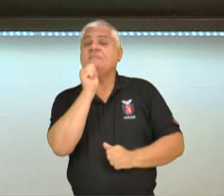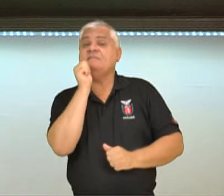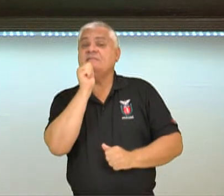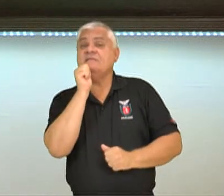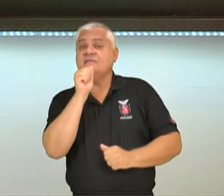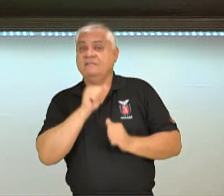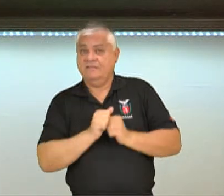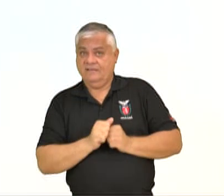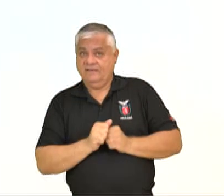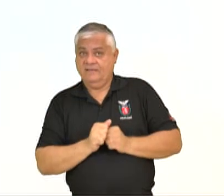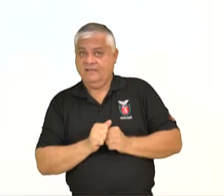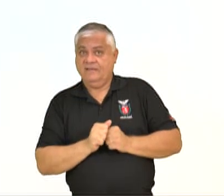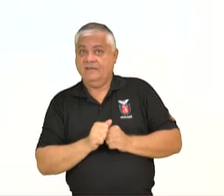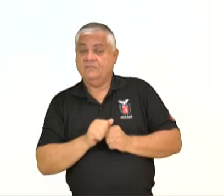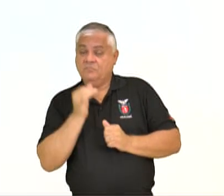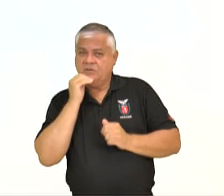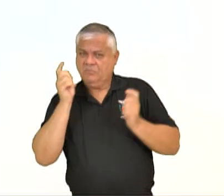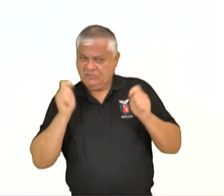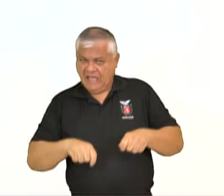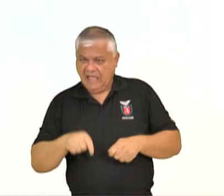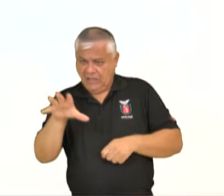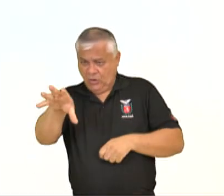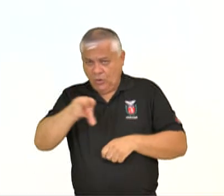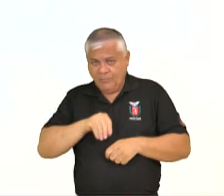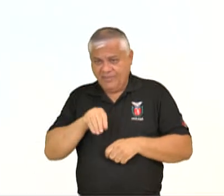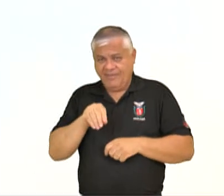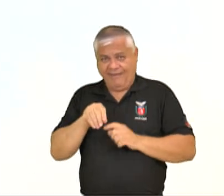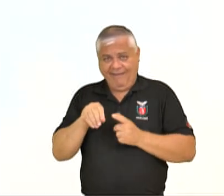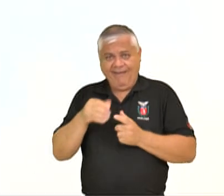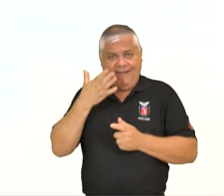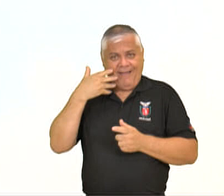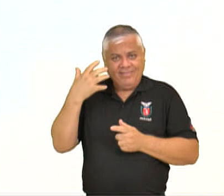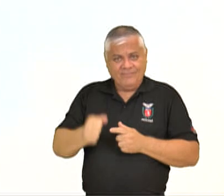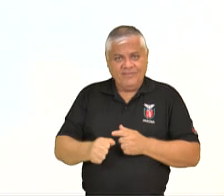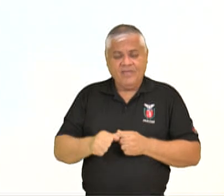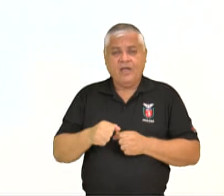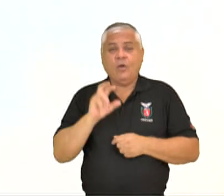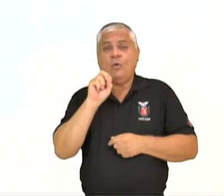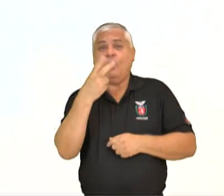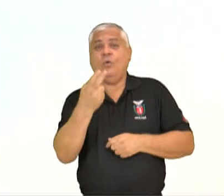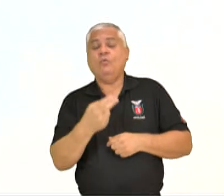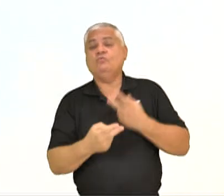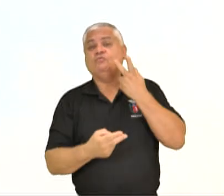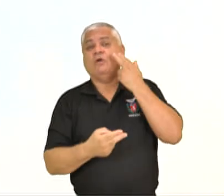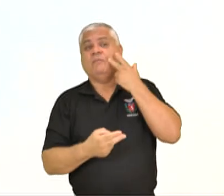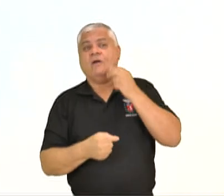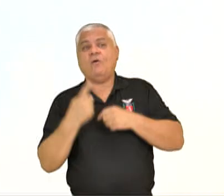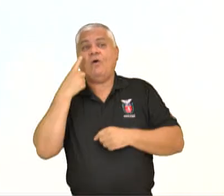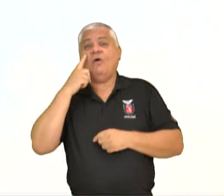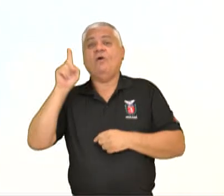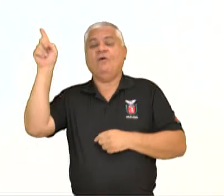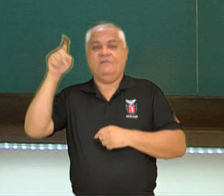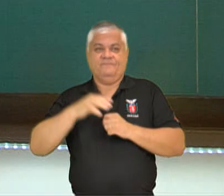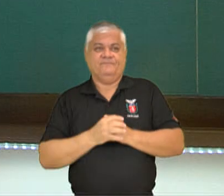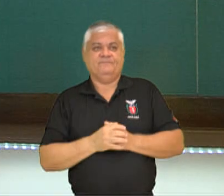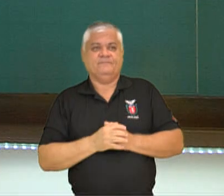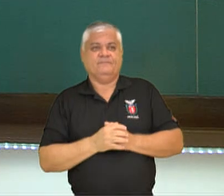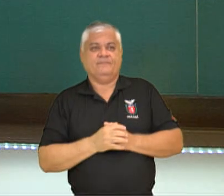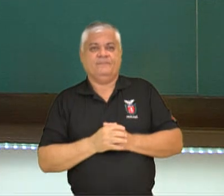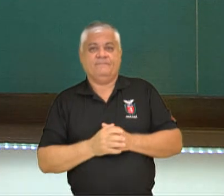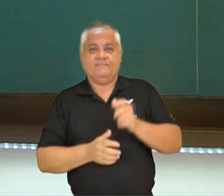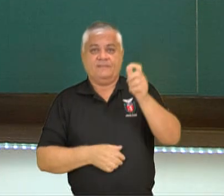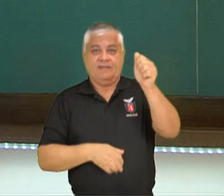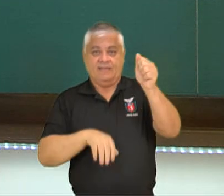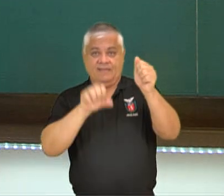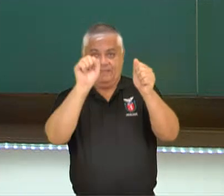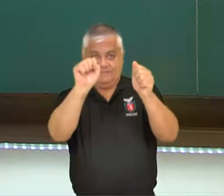em 2. Então, vou separar esse resultado aqui do ladinho. E agora, o que eu vou fazer? Vou fazer o cruzamento. Tá aqui o cruzamento. Então, olha só. Azão,